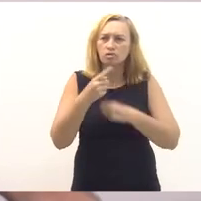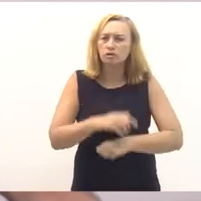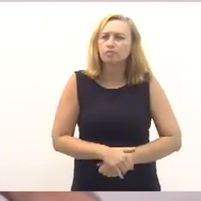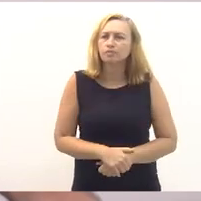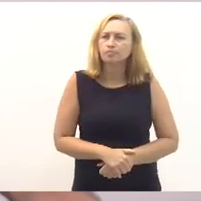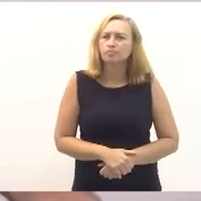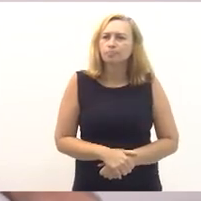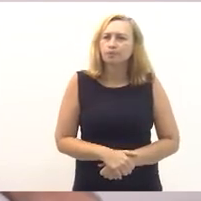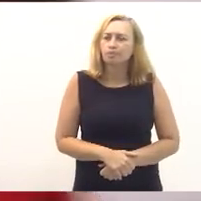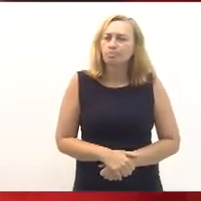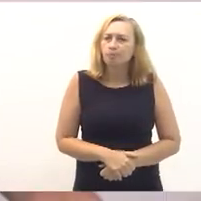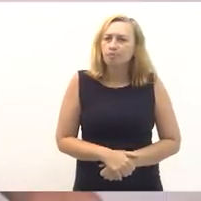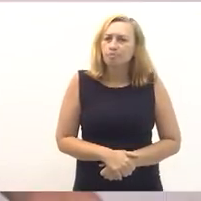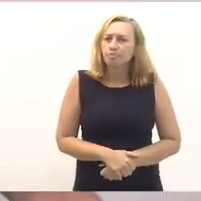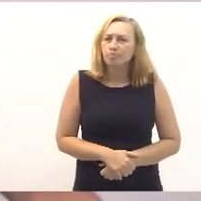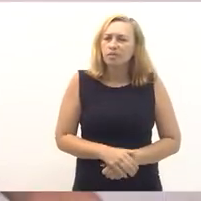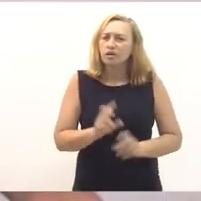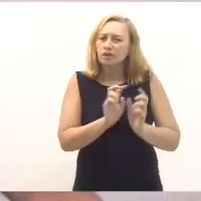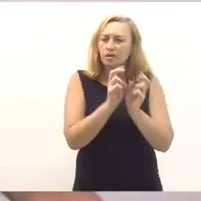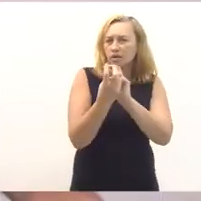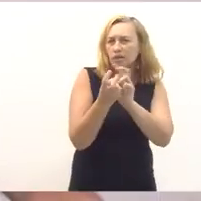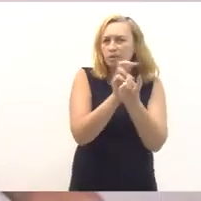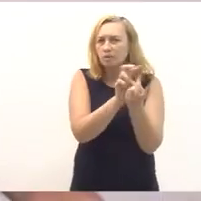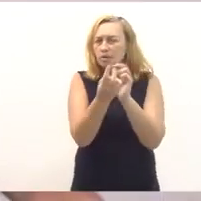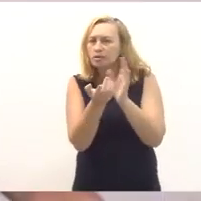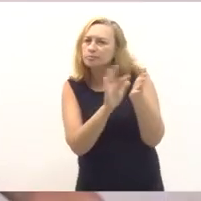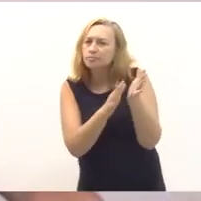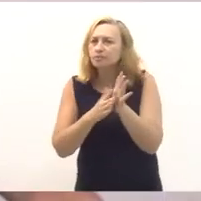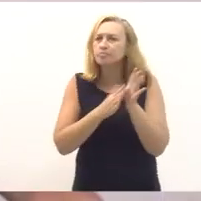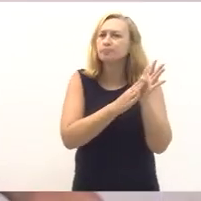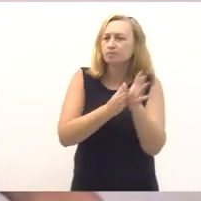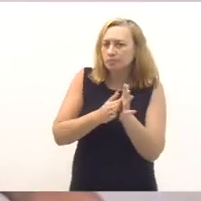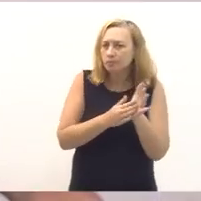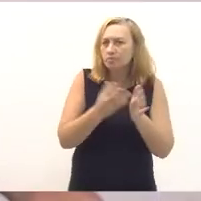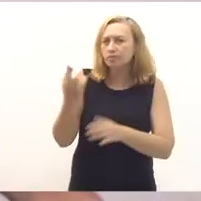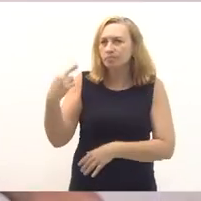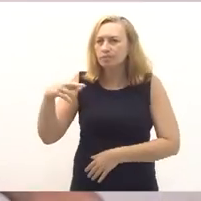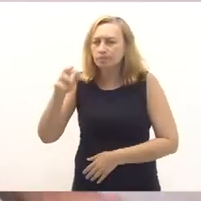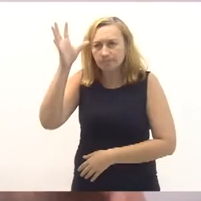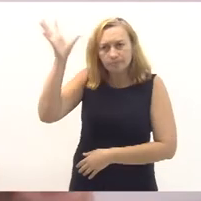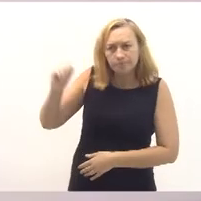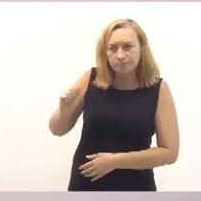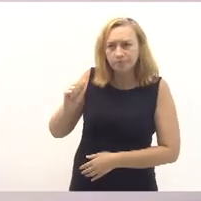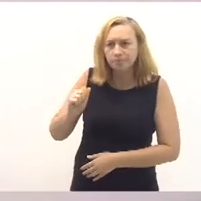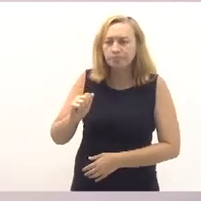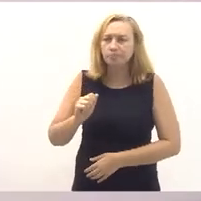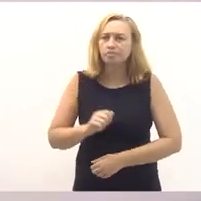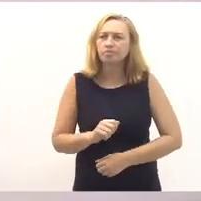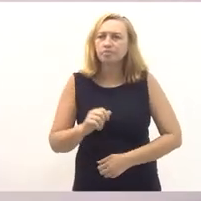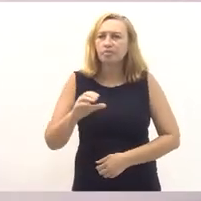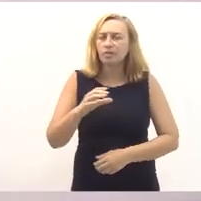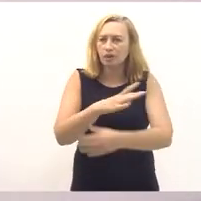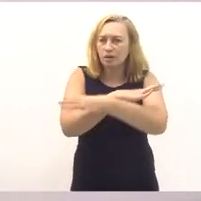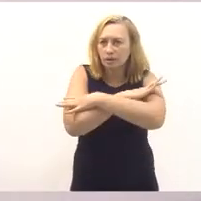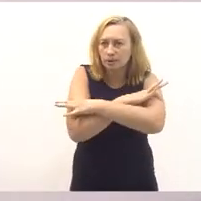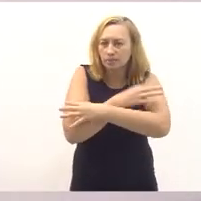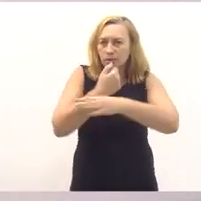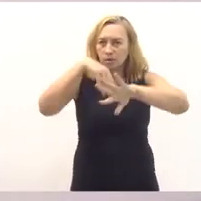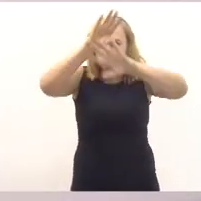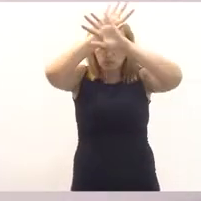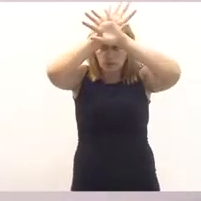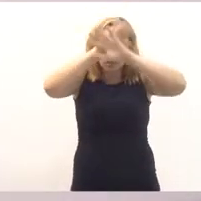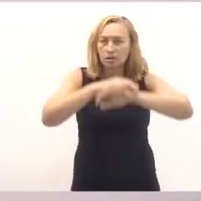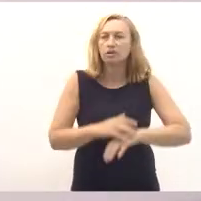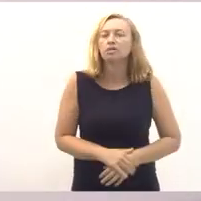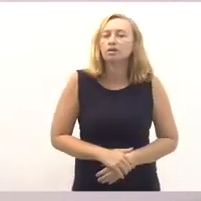essa sob autorização da capoeira do Samba e das religiões africanas entre era o Candomblé EA Umbanda